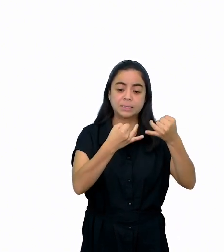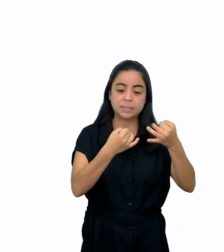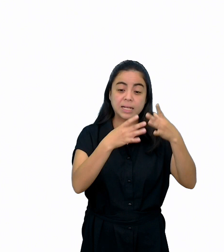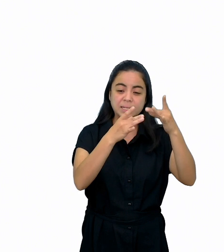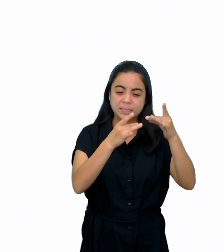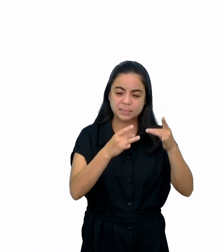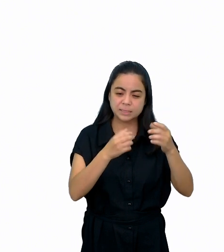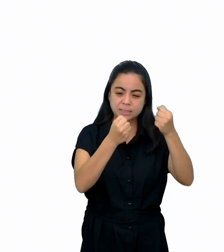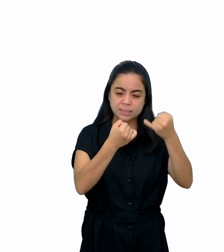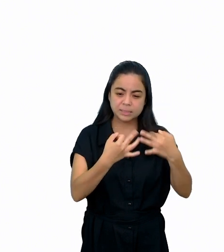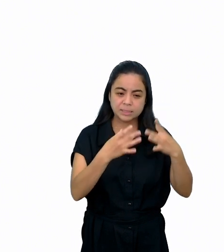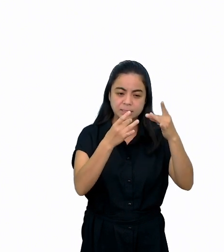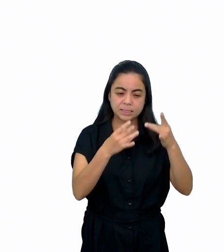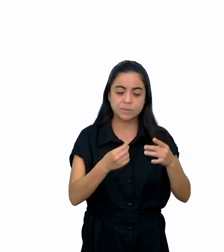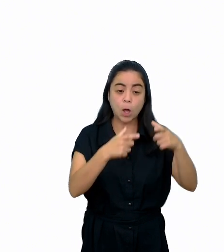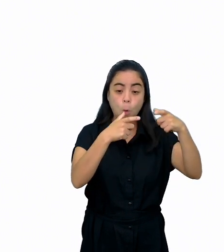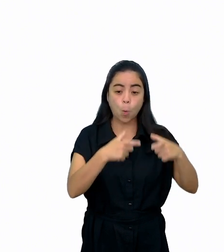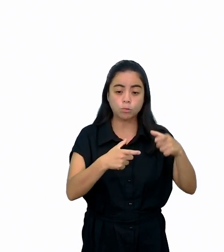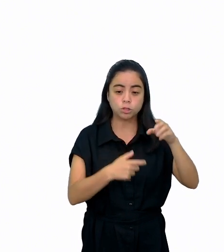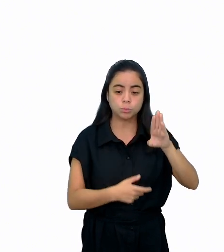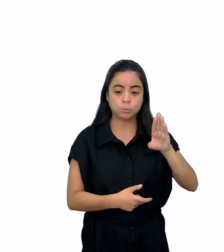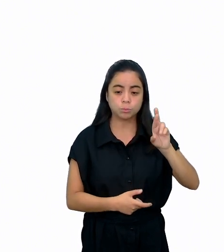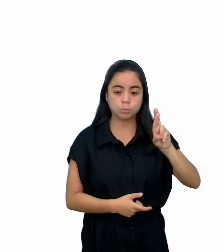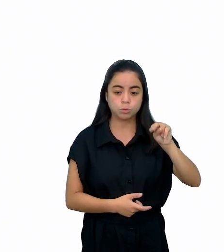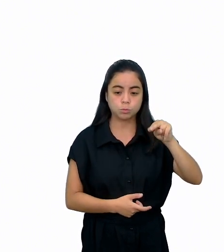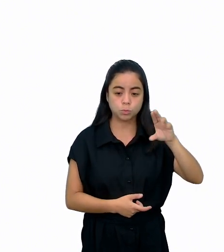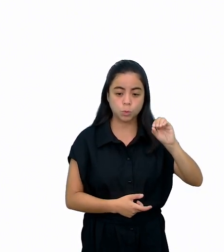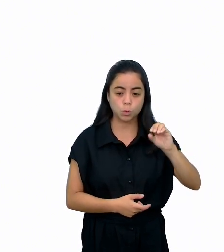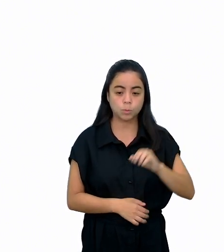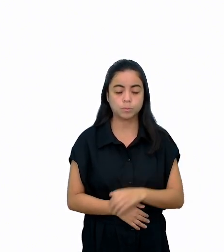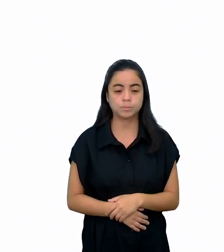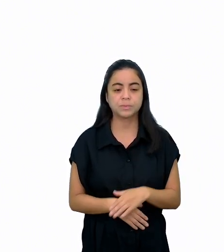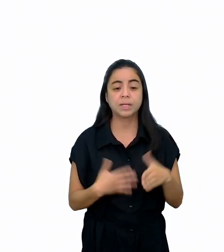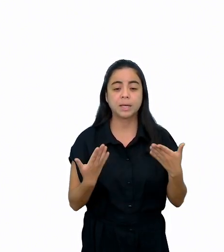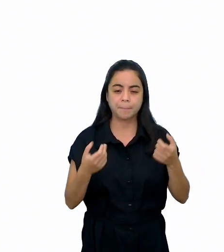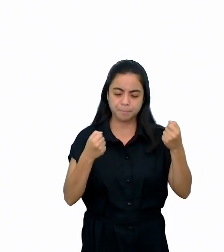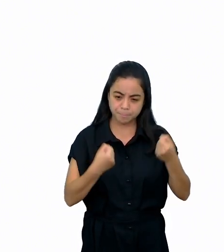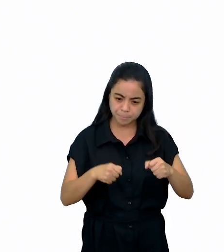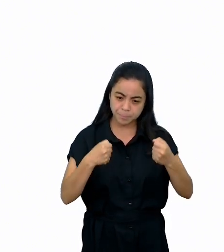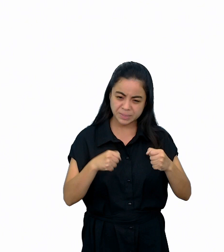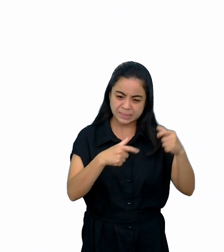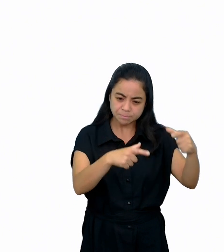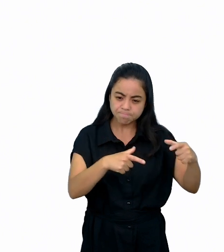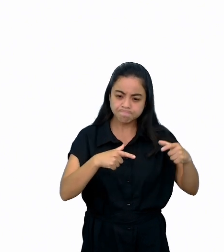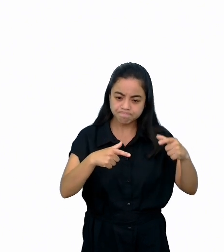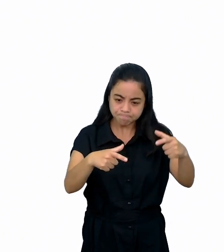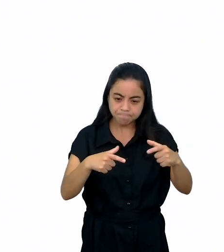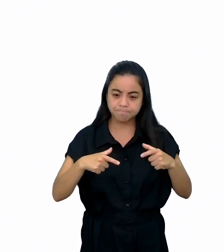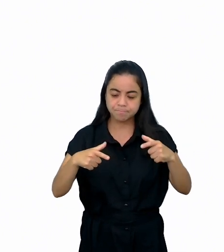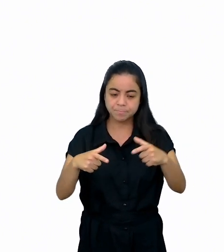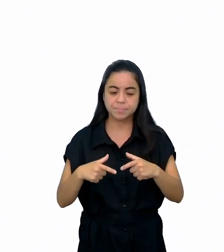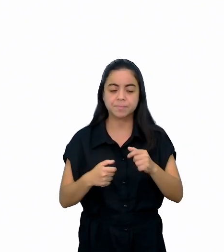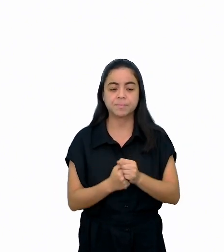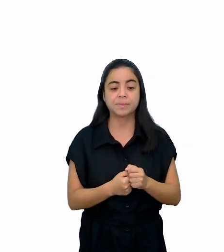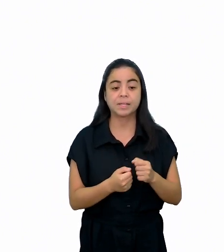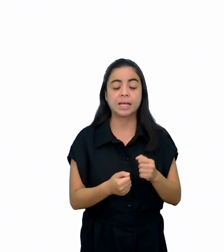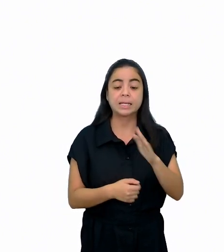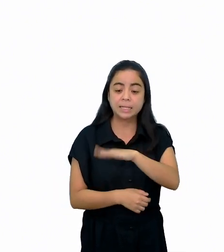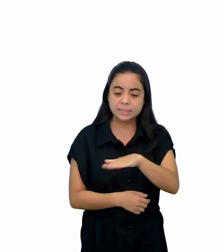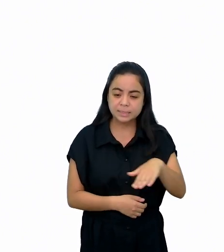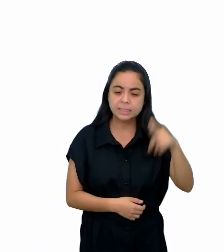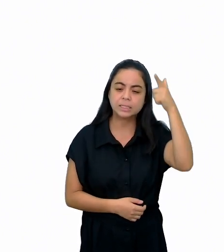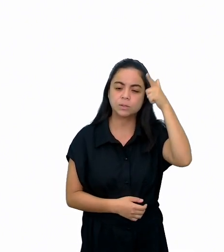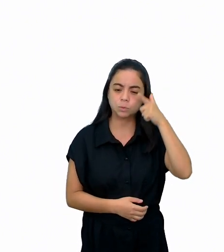Bruno, né? E então eles precisam aí se localizar para que as